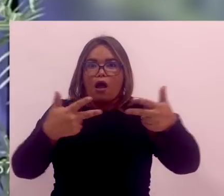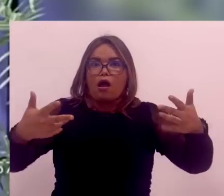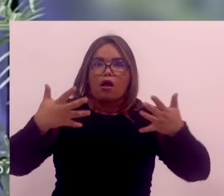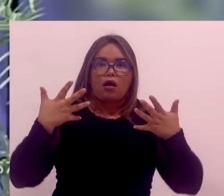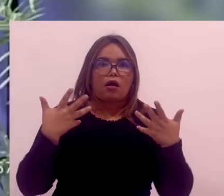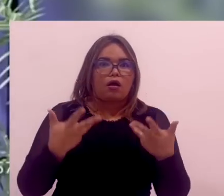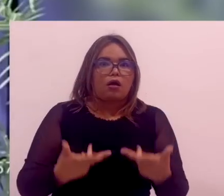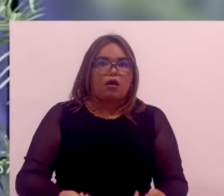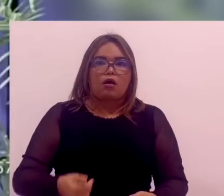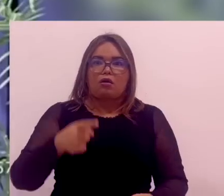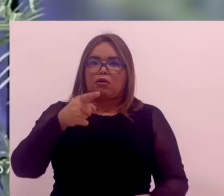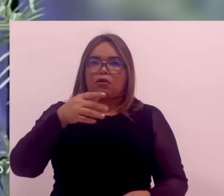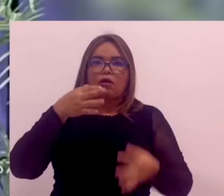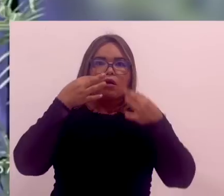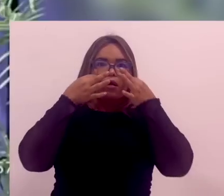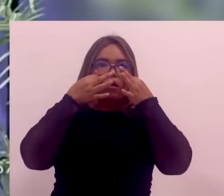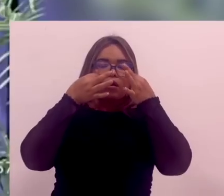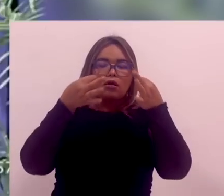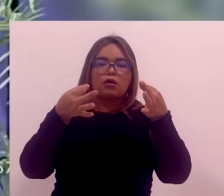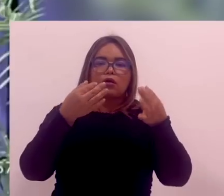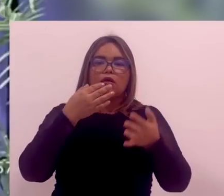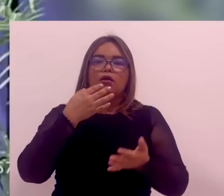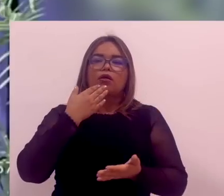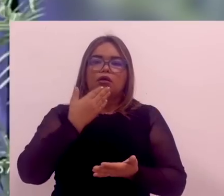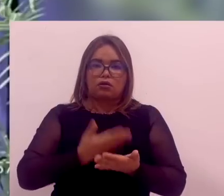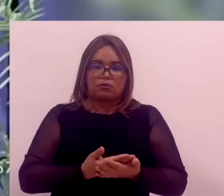Vou lhe mostrar coisas fascinantes.